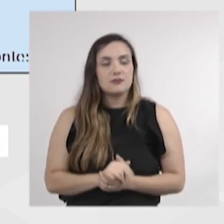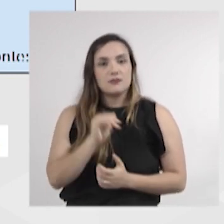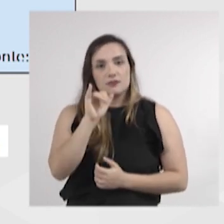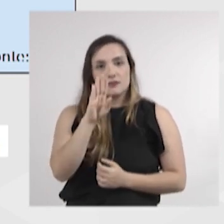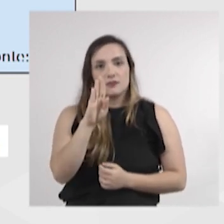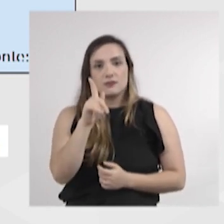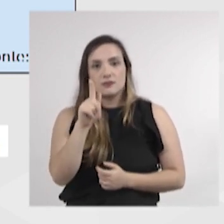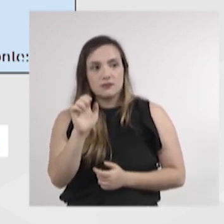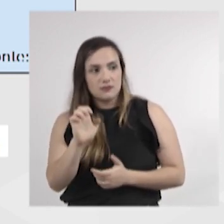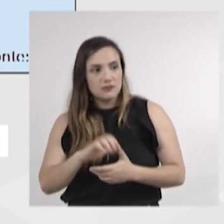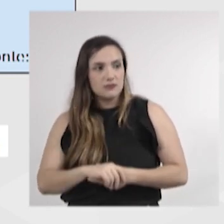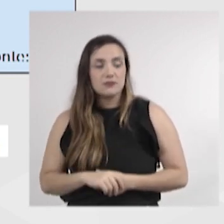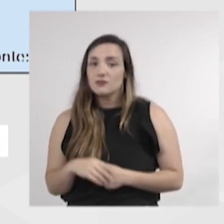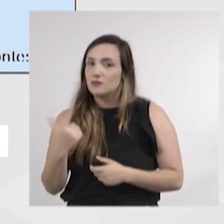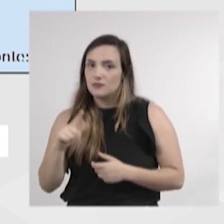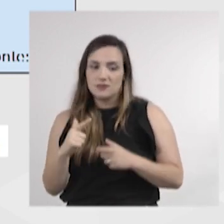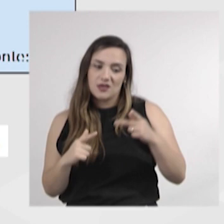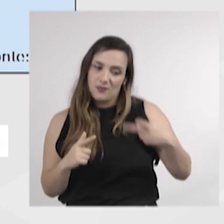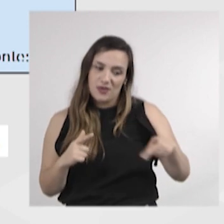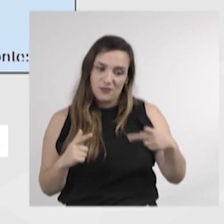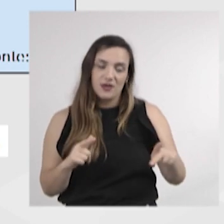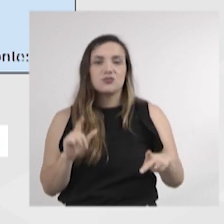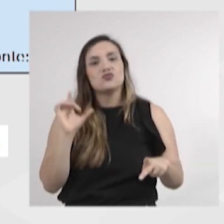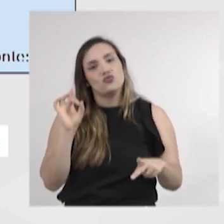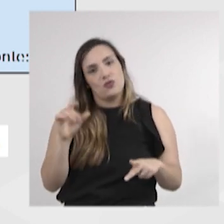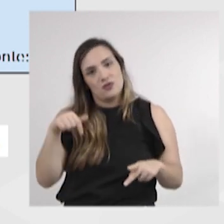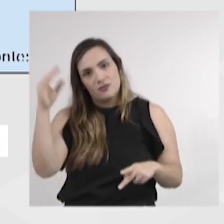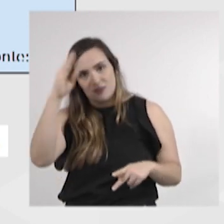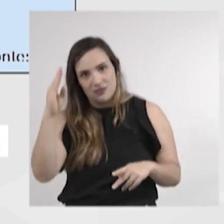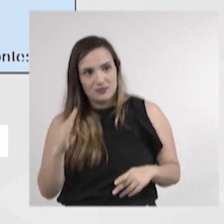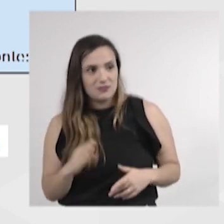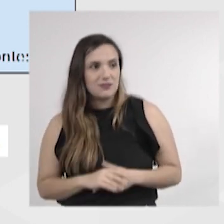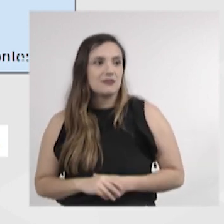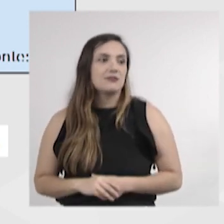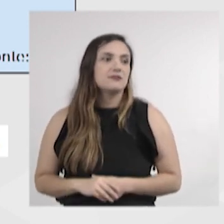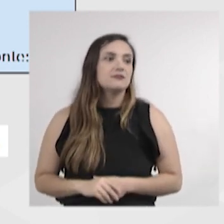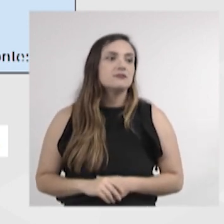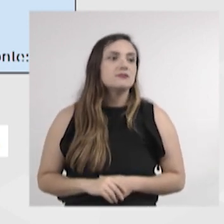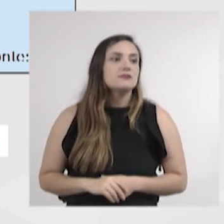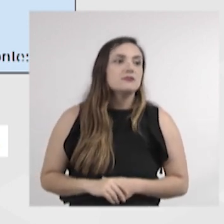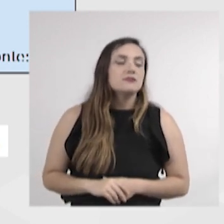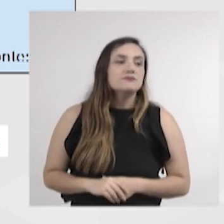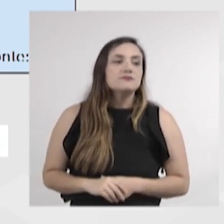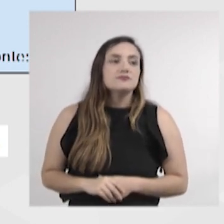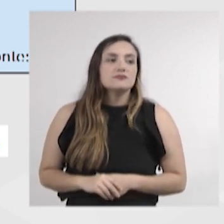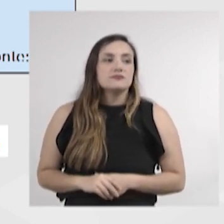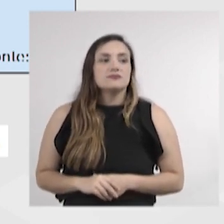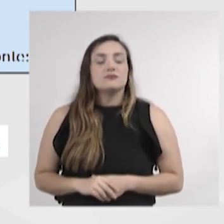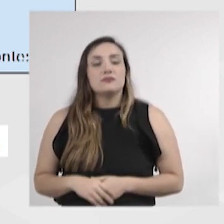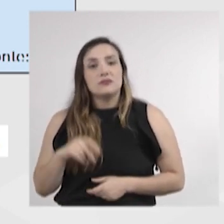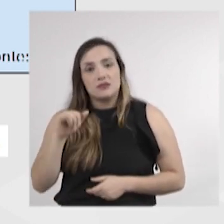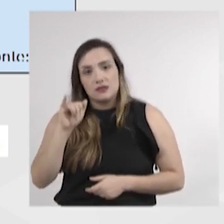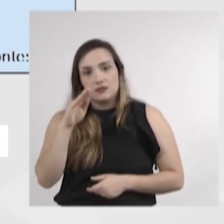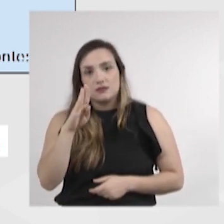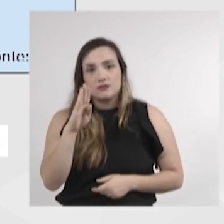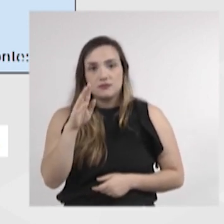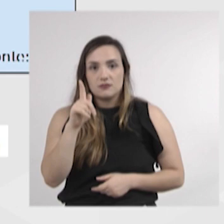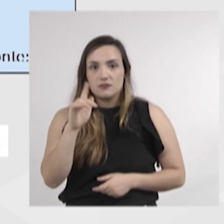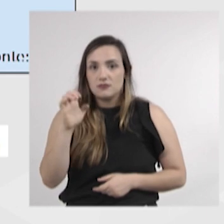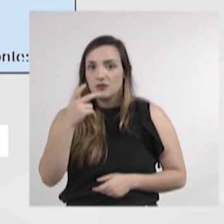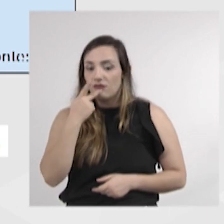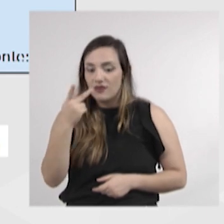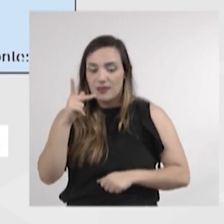IBGE, então o Paraguai não aparece, por isso que tem só a parte brasileira representada. Vendo o mapa desse do IBGE, ó, as rochas